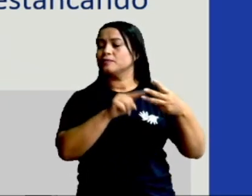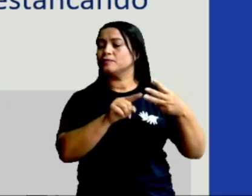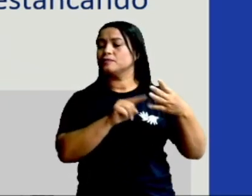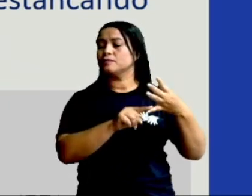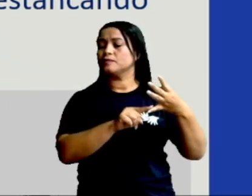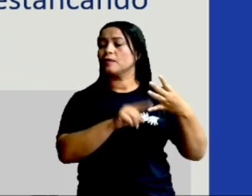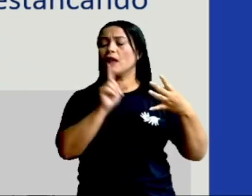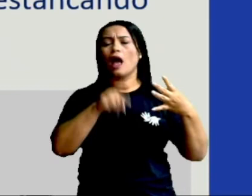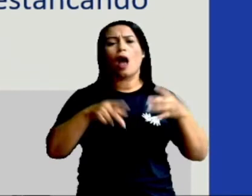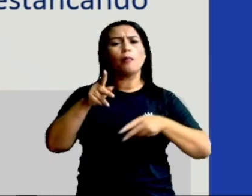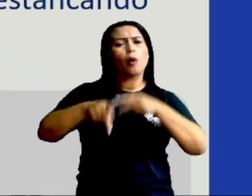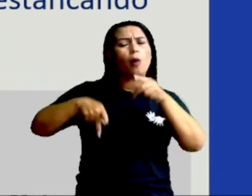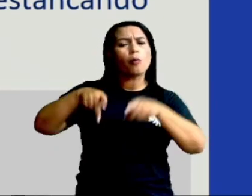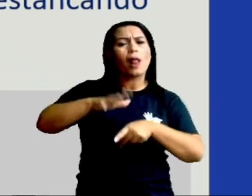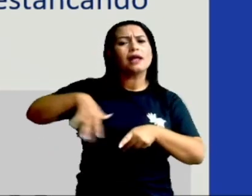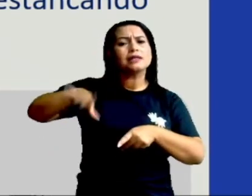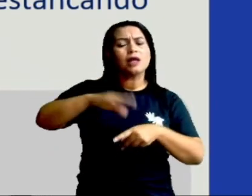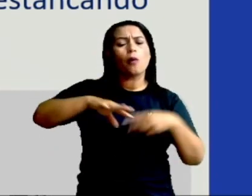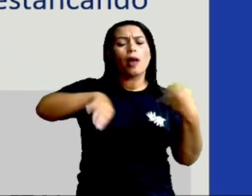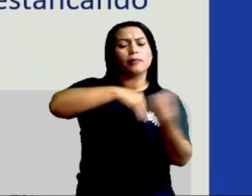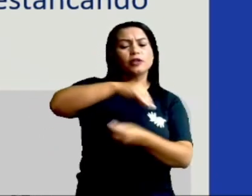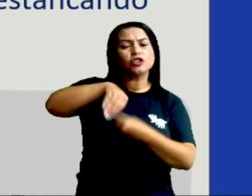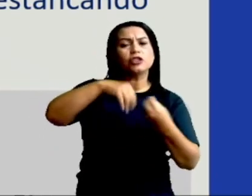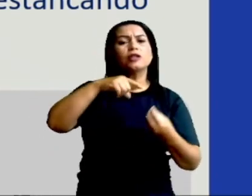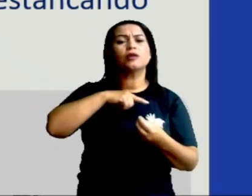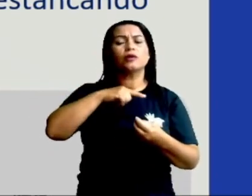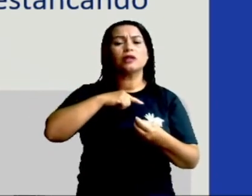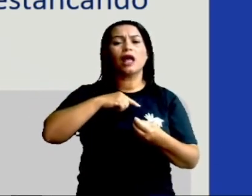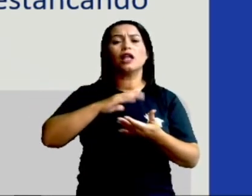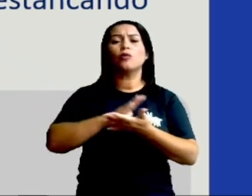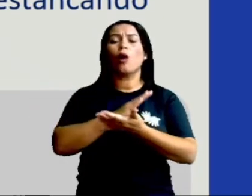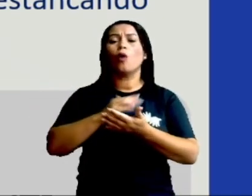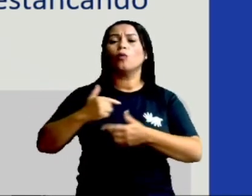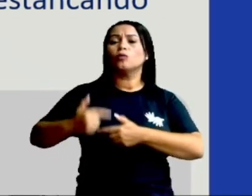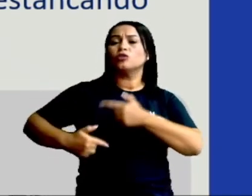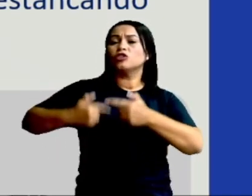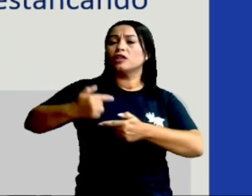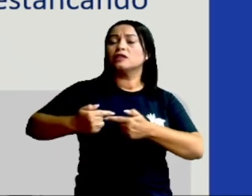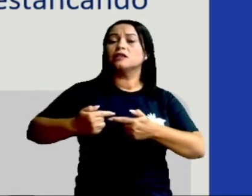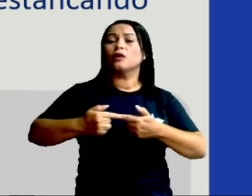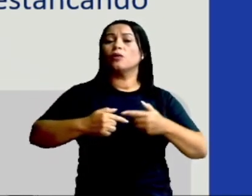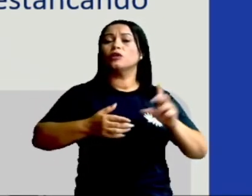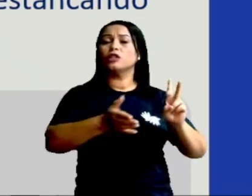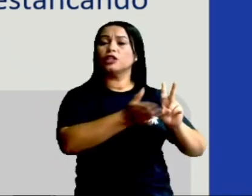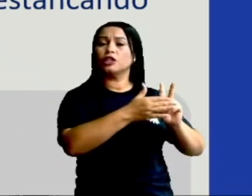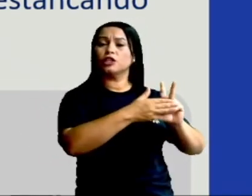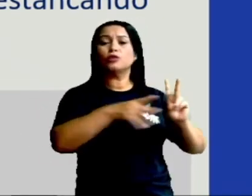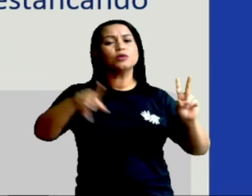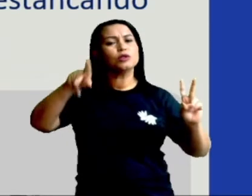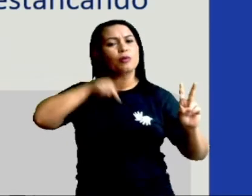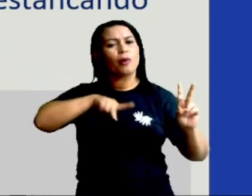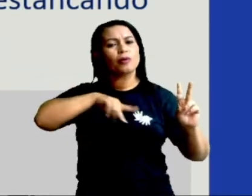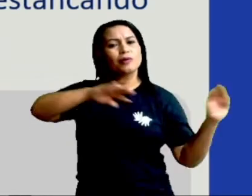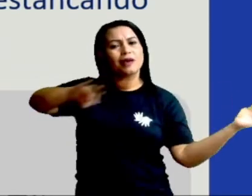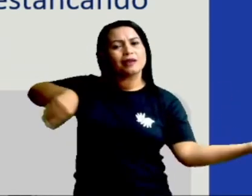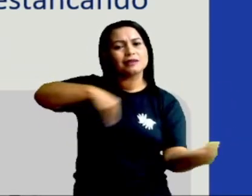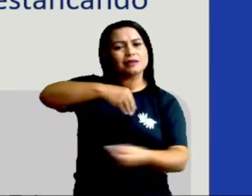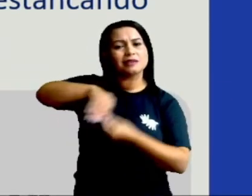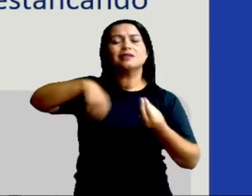diz a população é mestiça formada por descendentes de índios e portugueses Correto